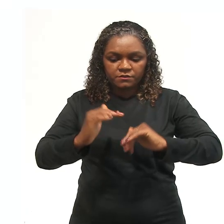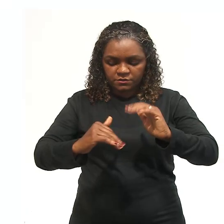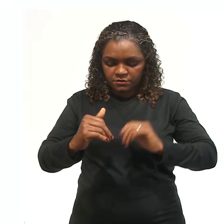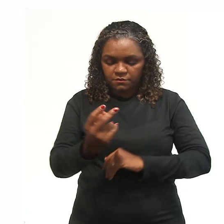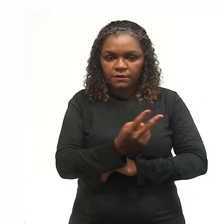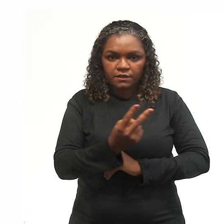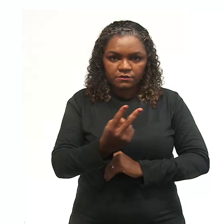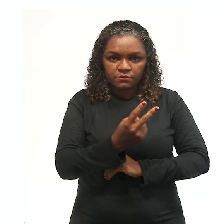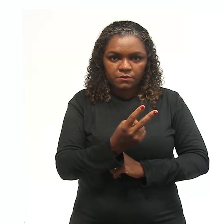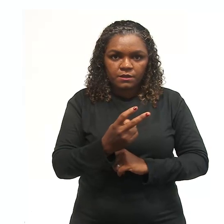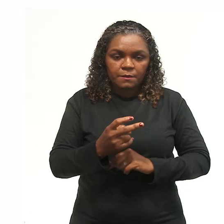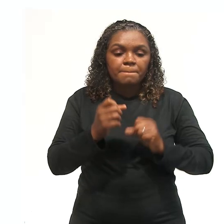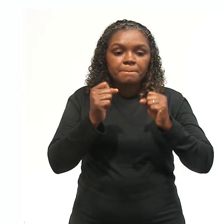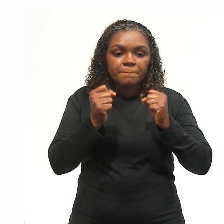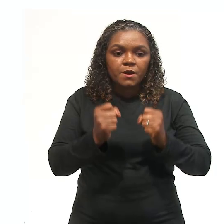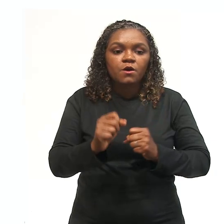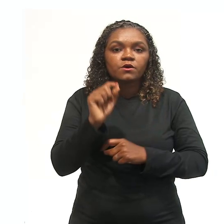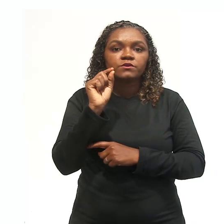elas podem ser